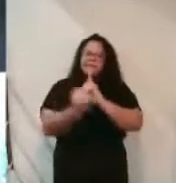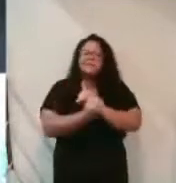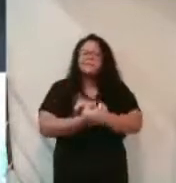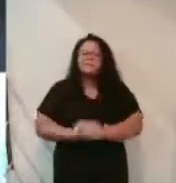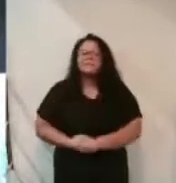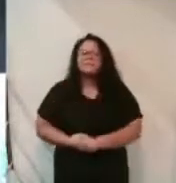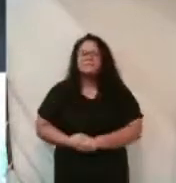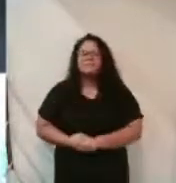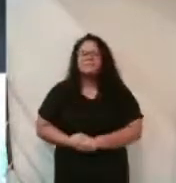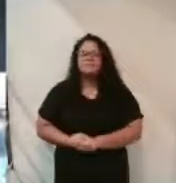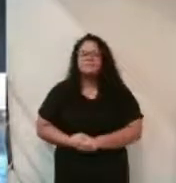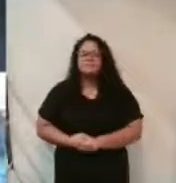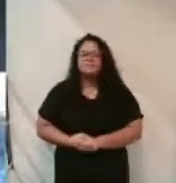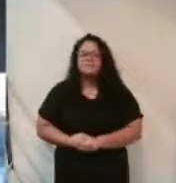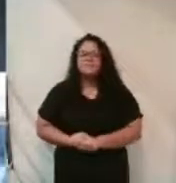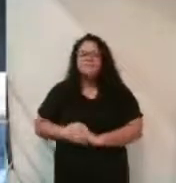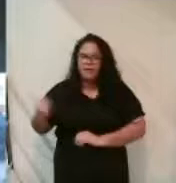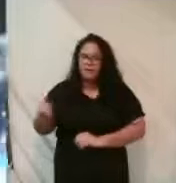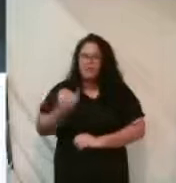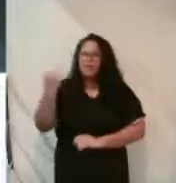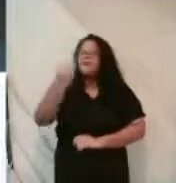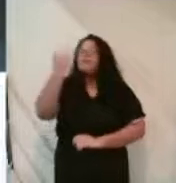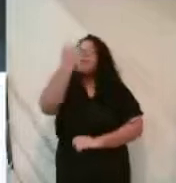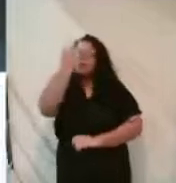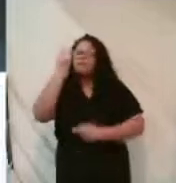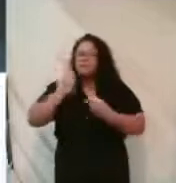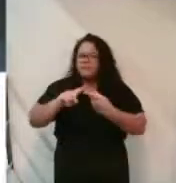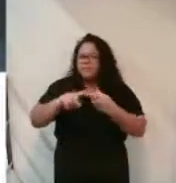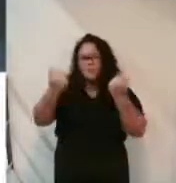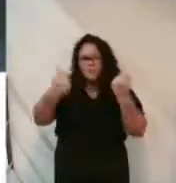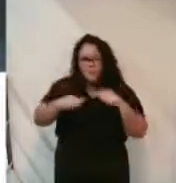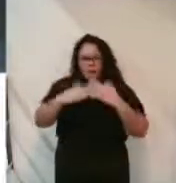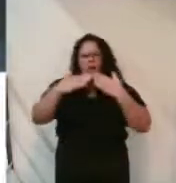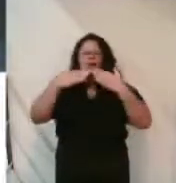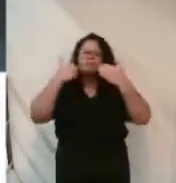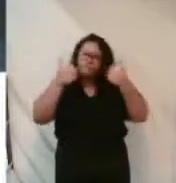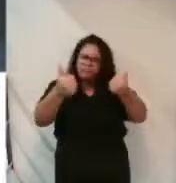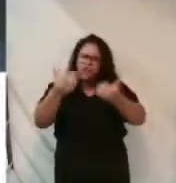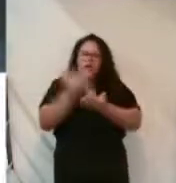importante que precisa ser melhorada, como eu coloquei aqui. Mas vejam,